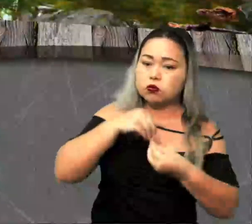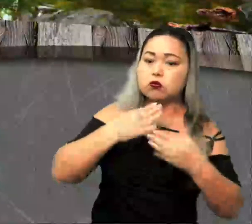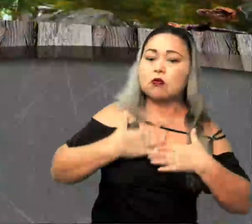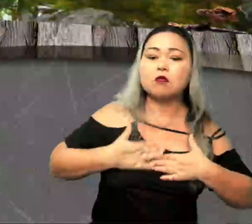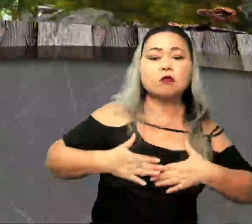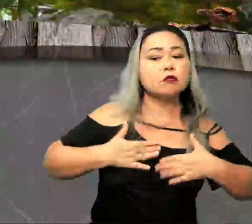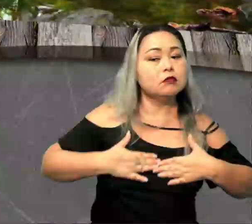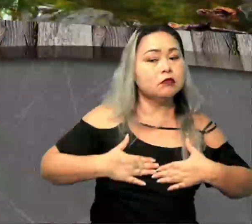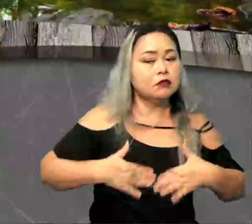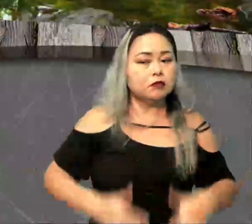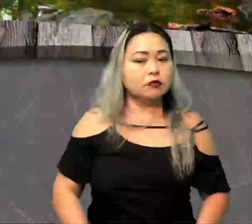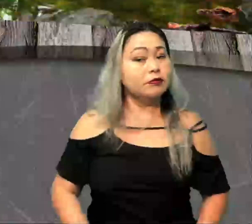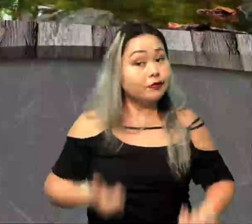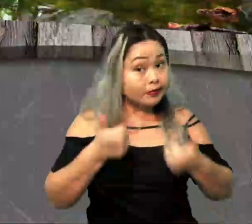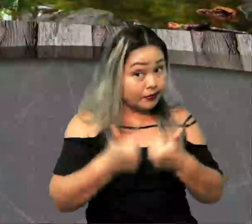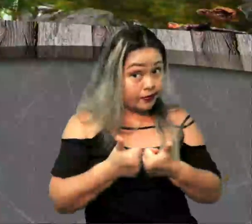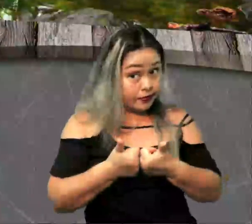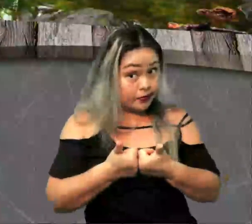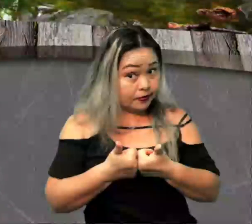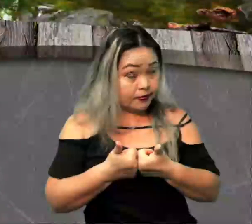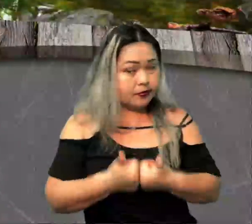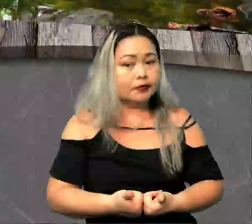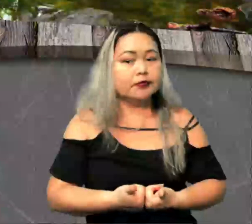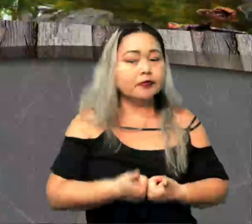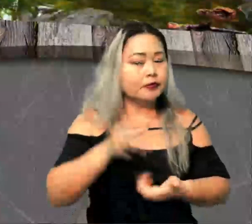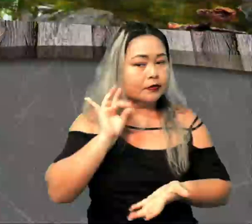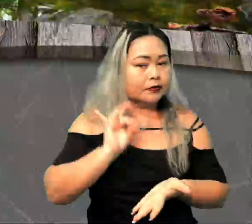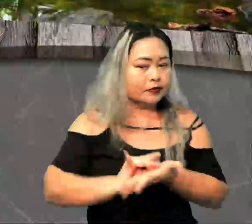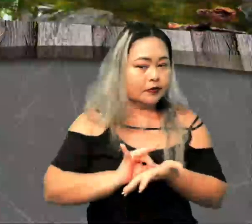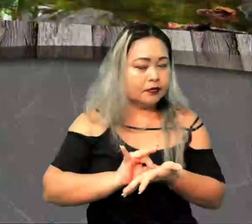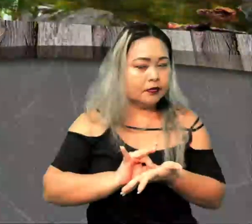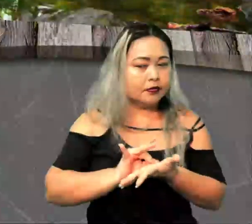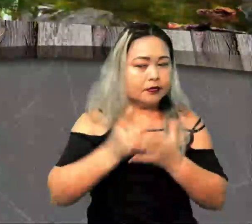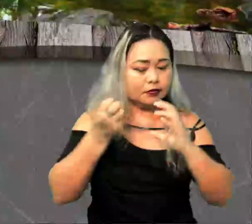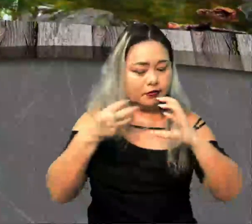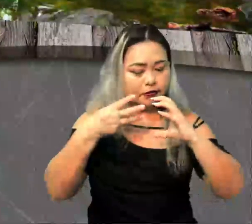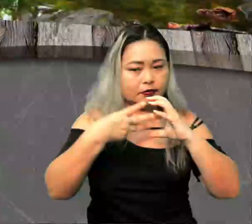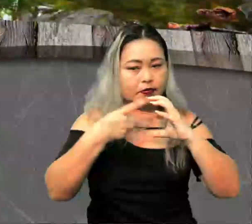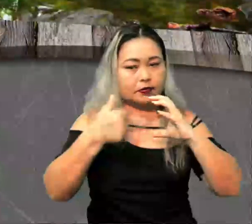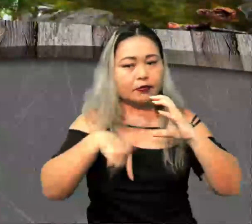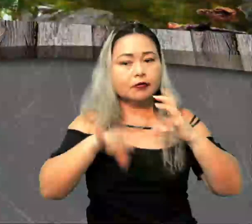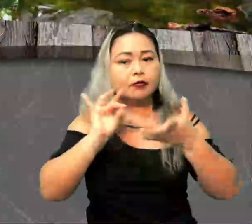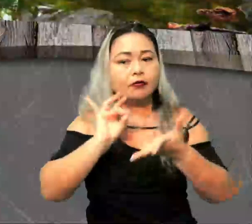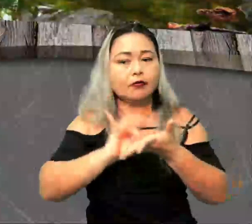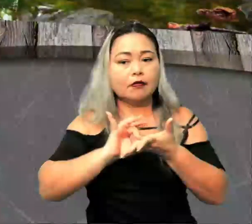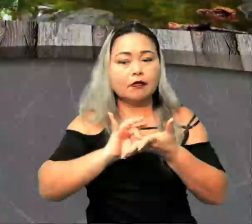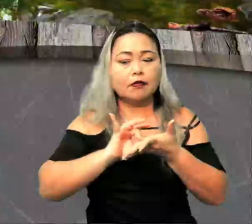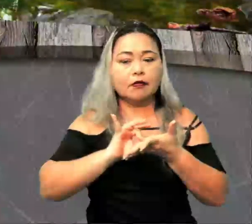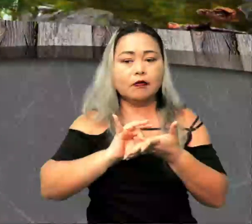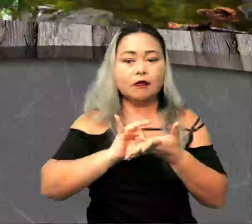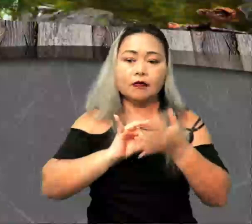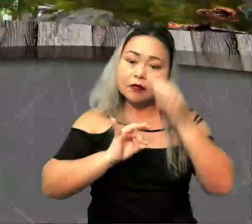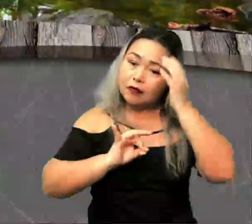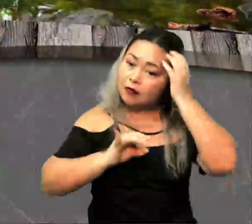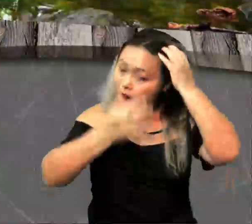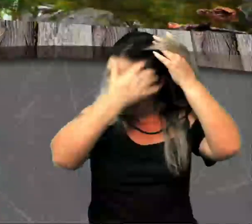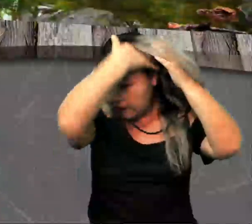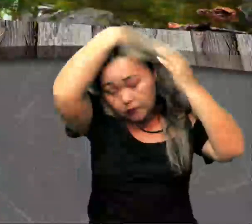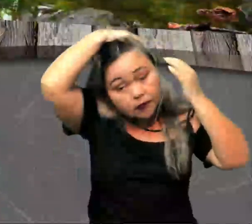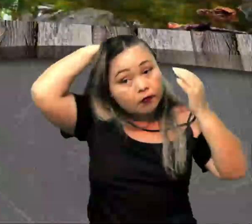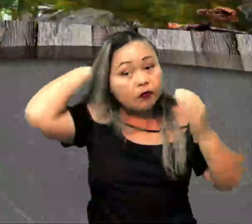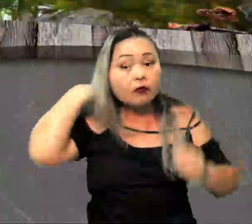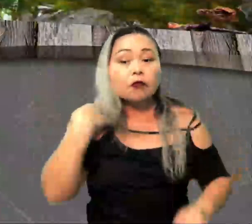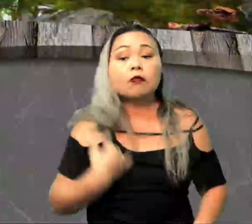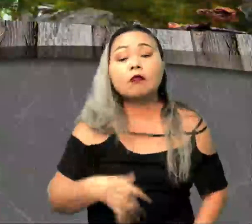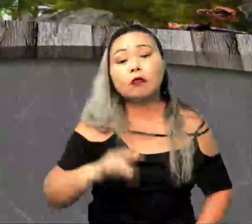tranquila. Tá bom? Na verdade, ele parasita e acaba realmente, que a gente chama de lise